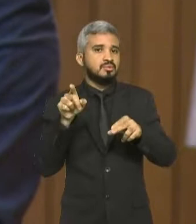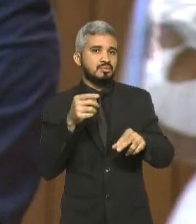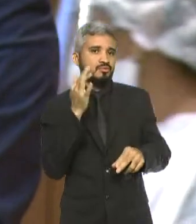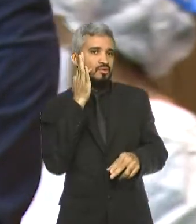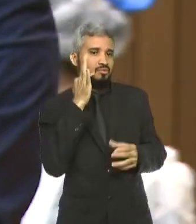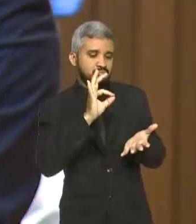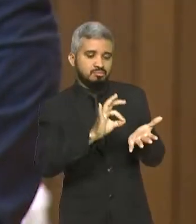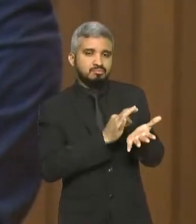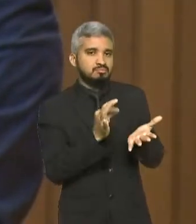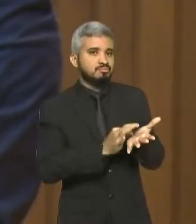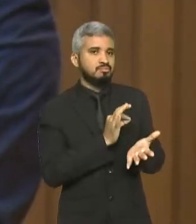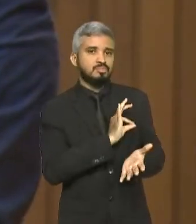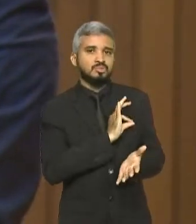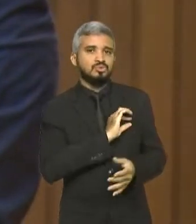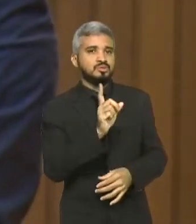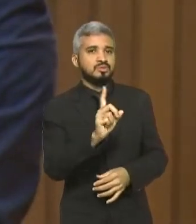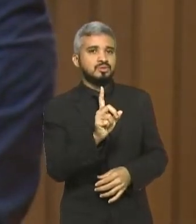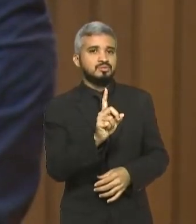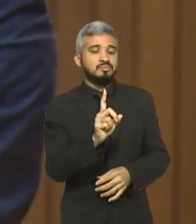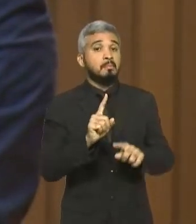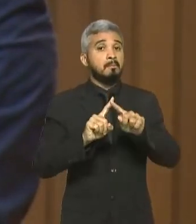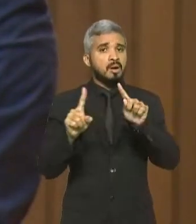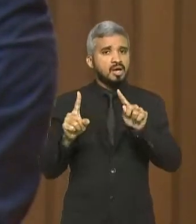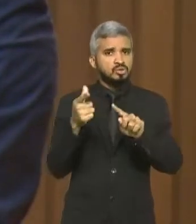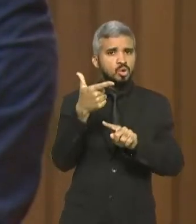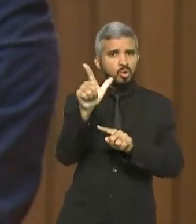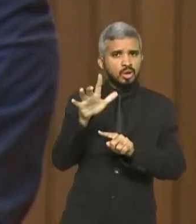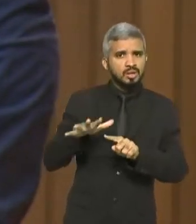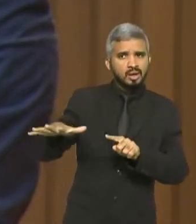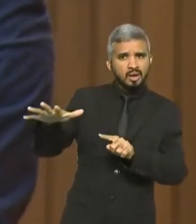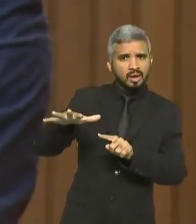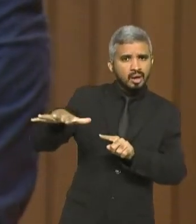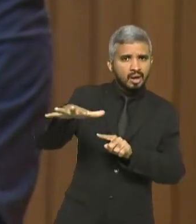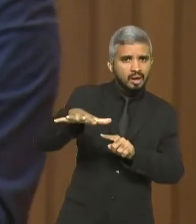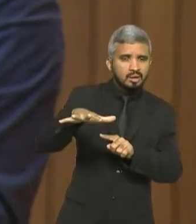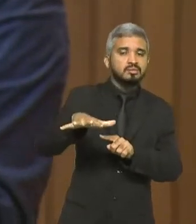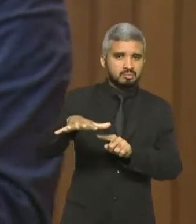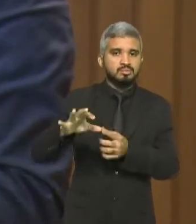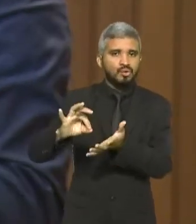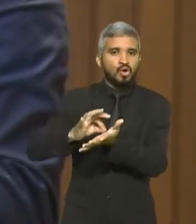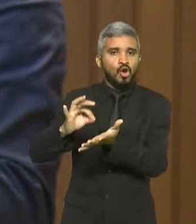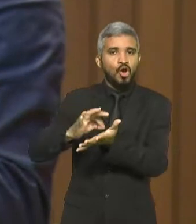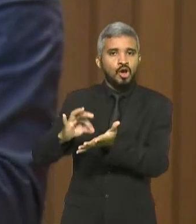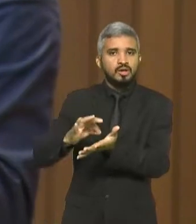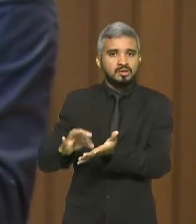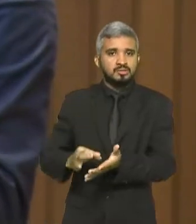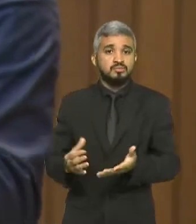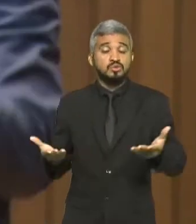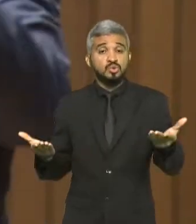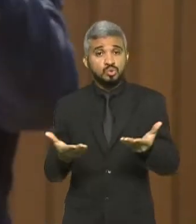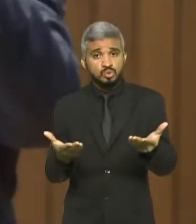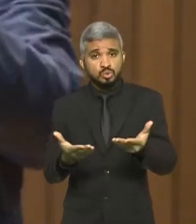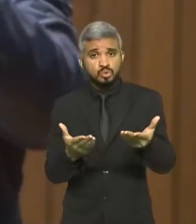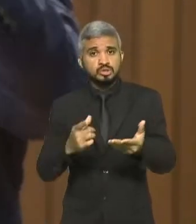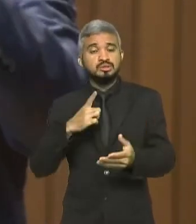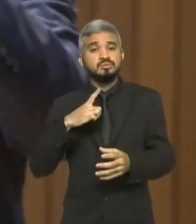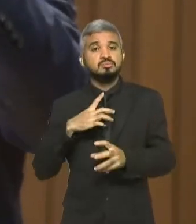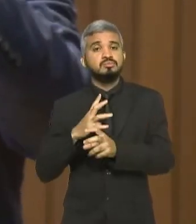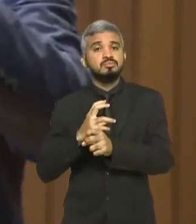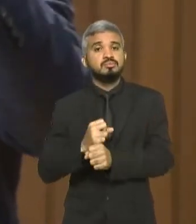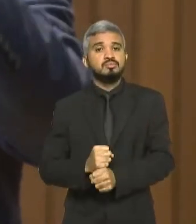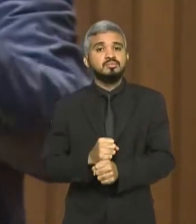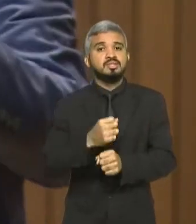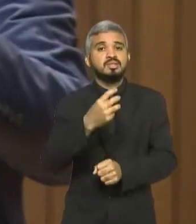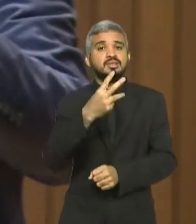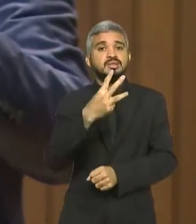os cargos comissionados do governo Flávio Dino. Hoje temos 34 mil cargos ocupados, 34